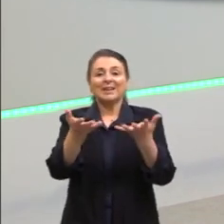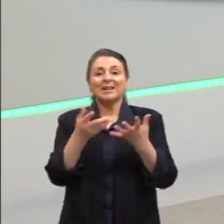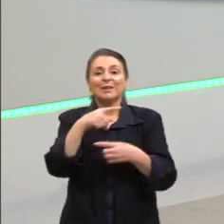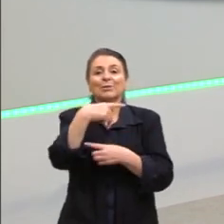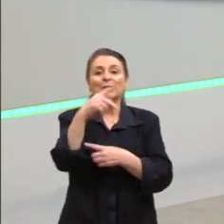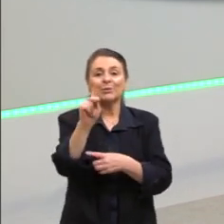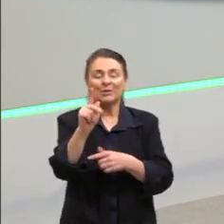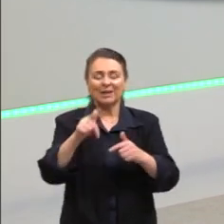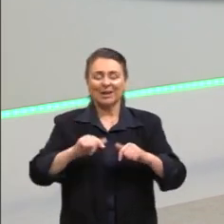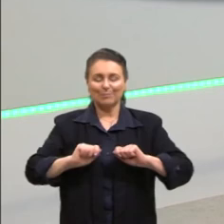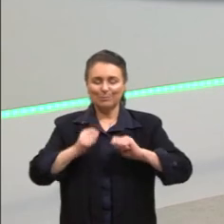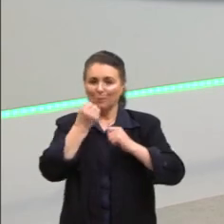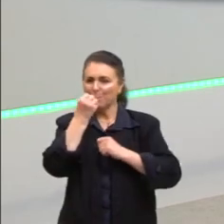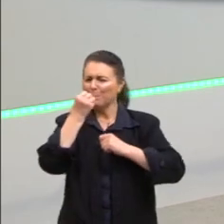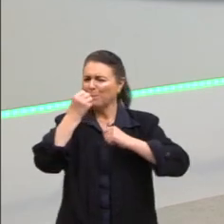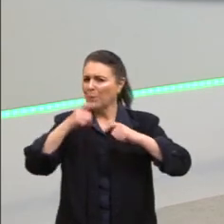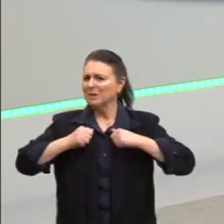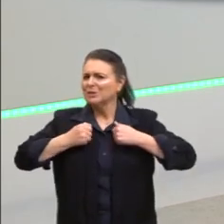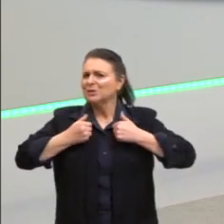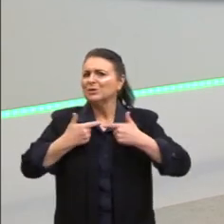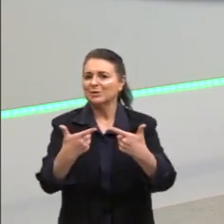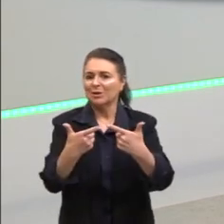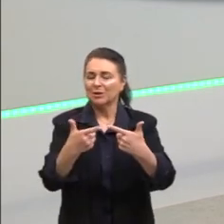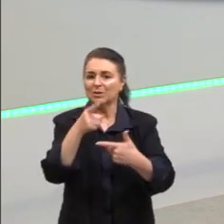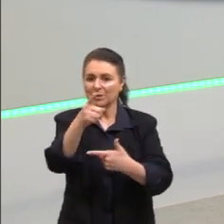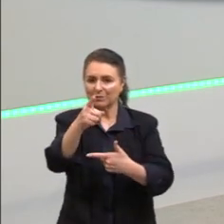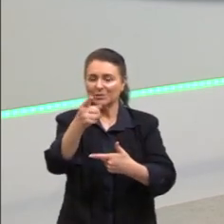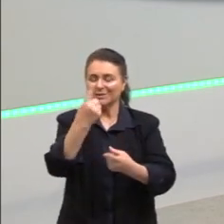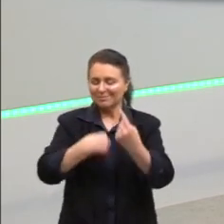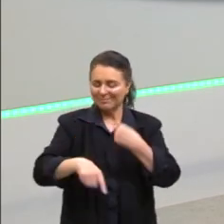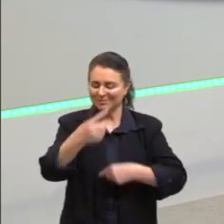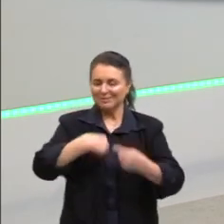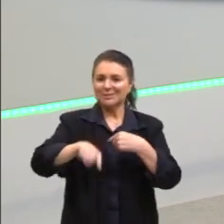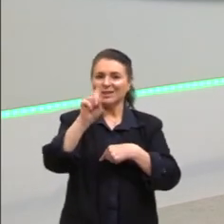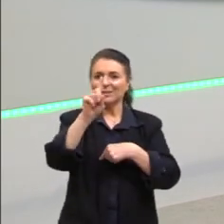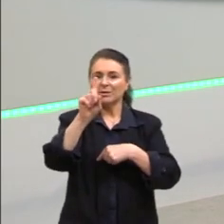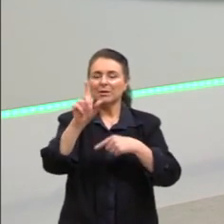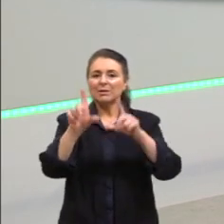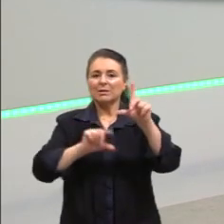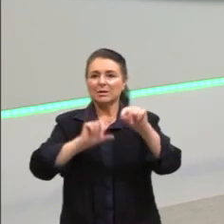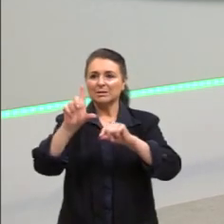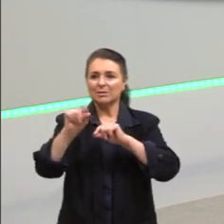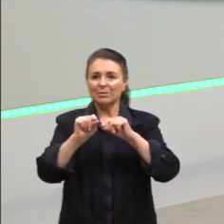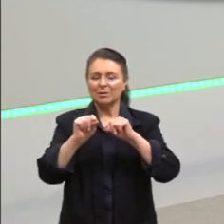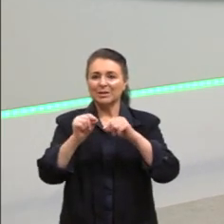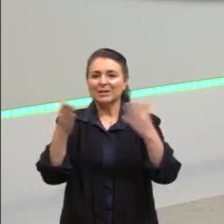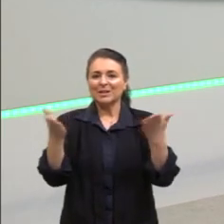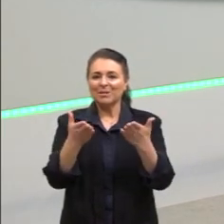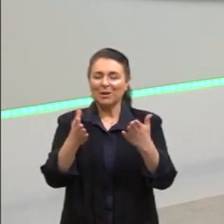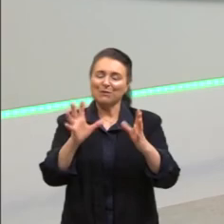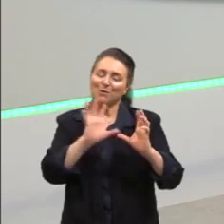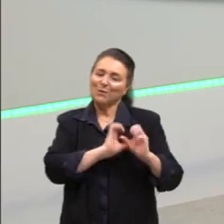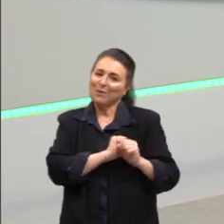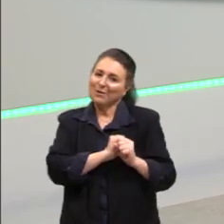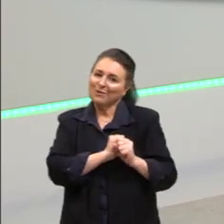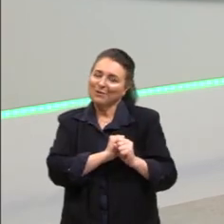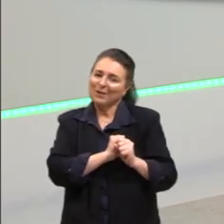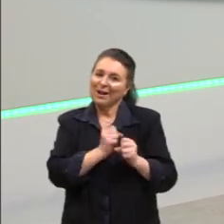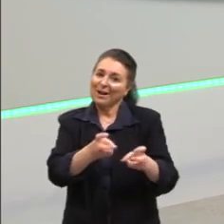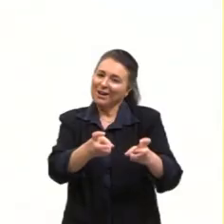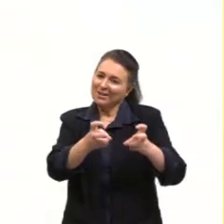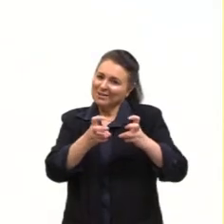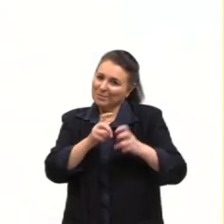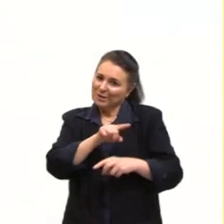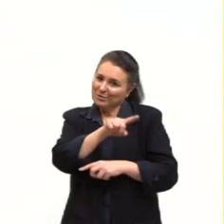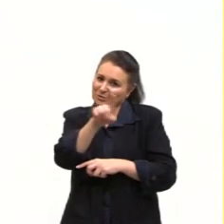para vocês, desejando que vocês sejam bem-sucedidos aí nas escolhas e vou adorar receber aí de